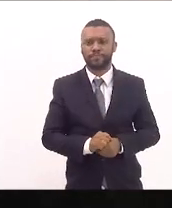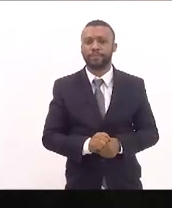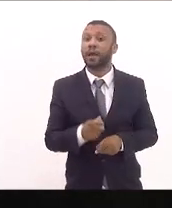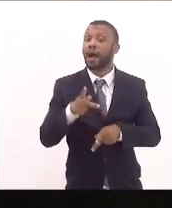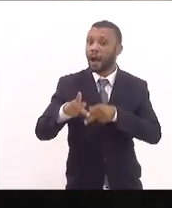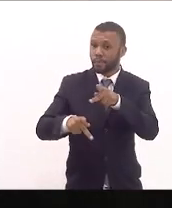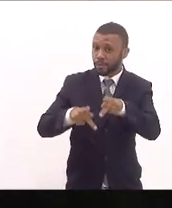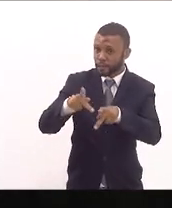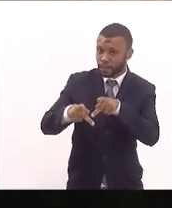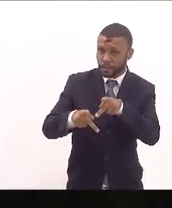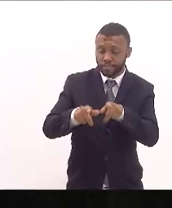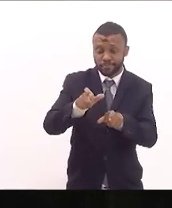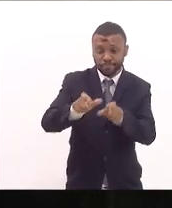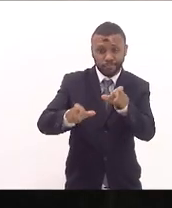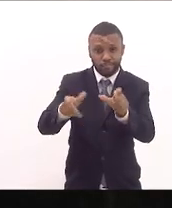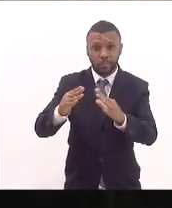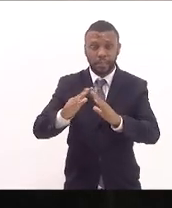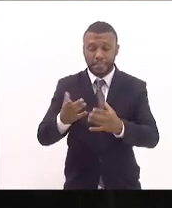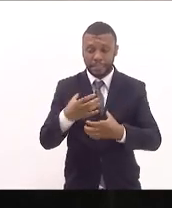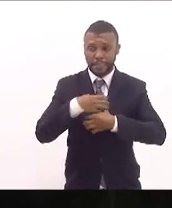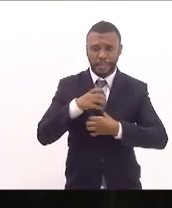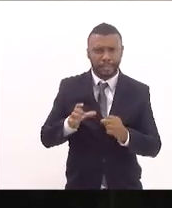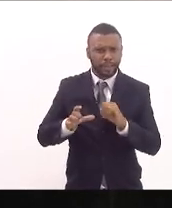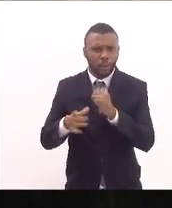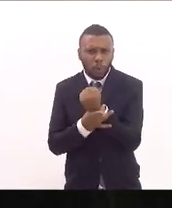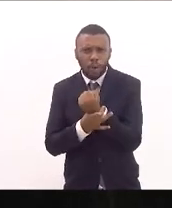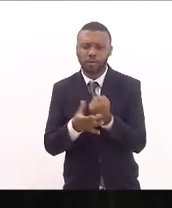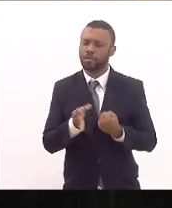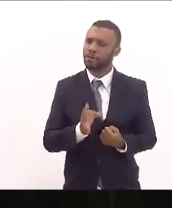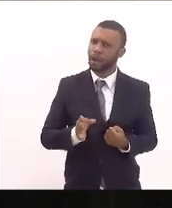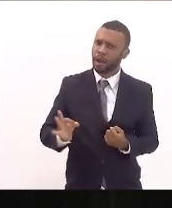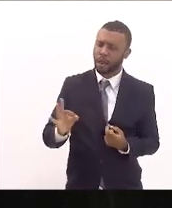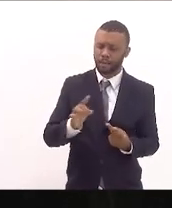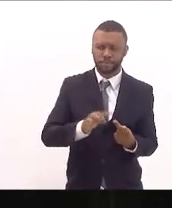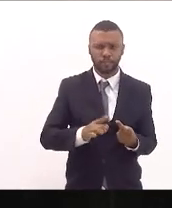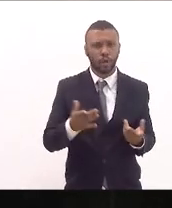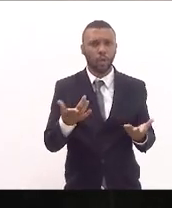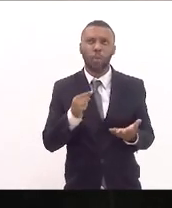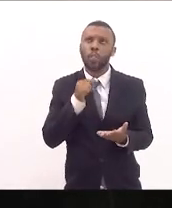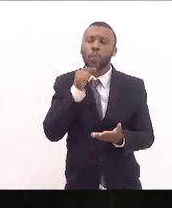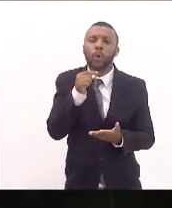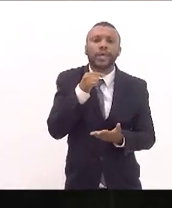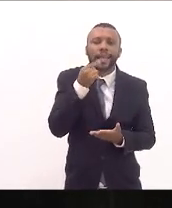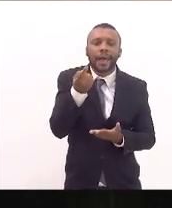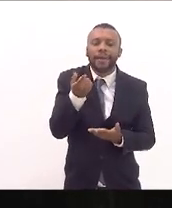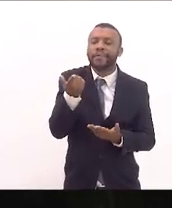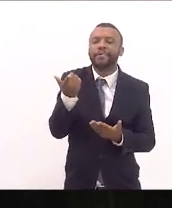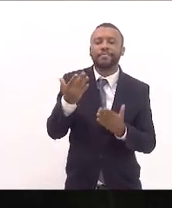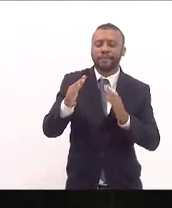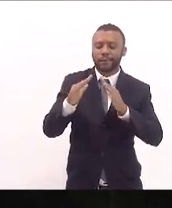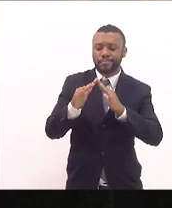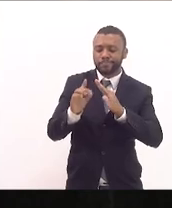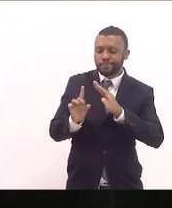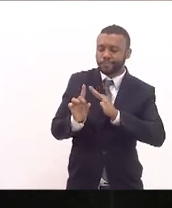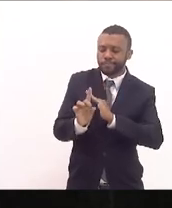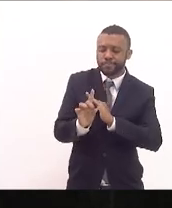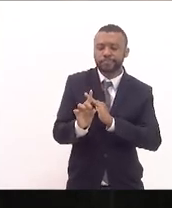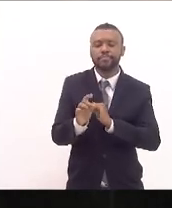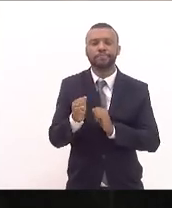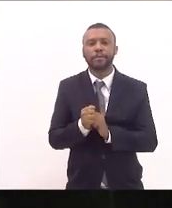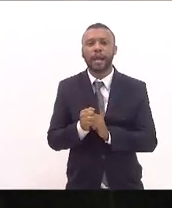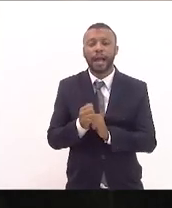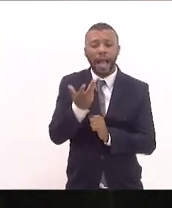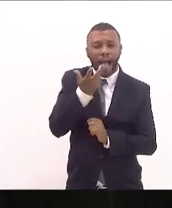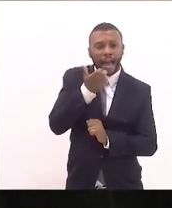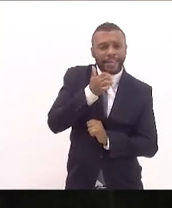esses moradores não sentem mais Seguranças no bairro não conseguem ficar nos seus portões as crianças não